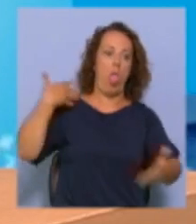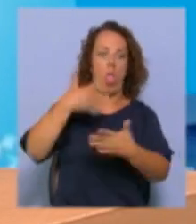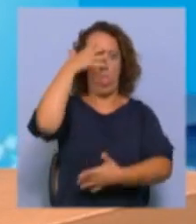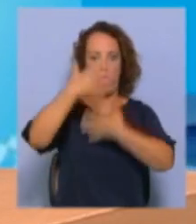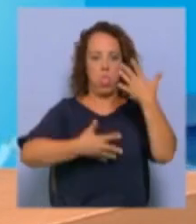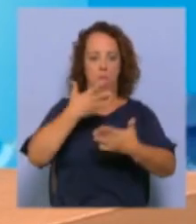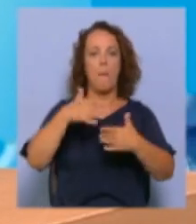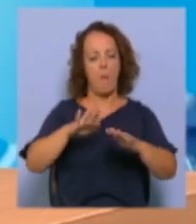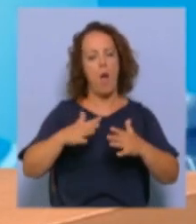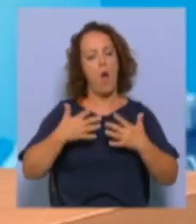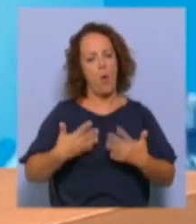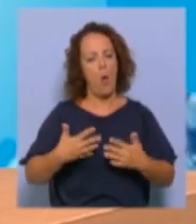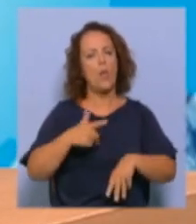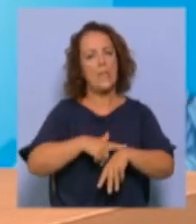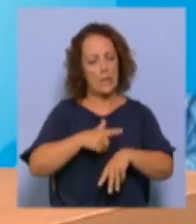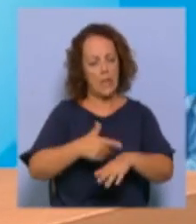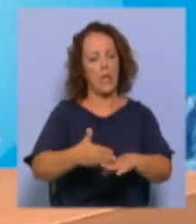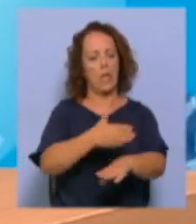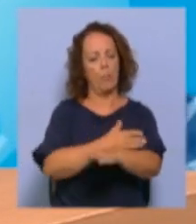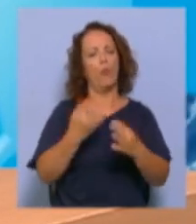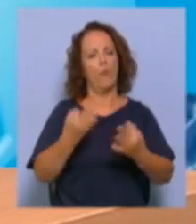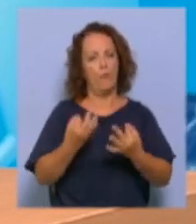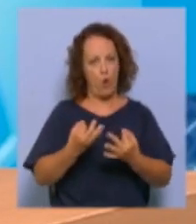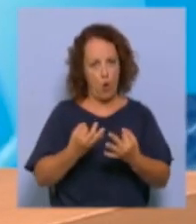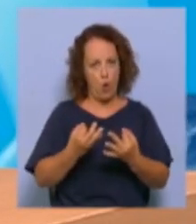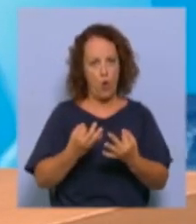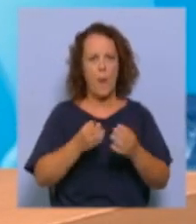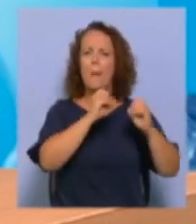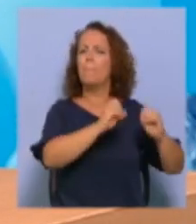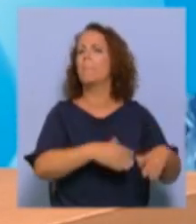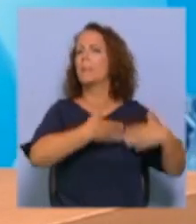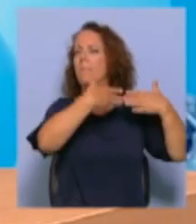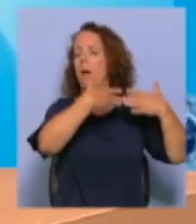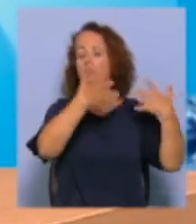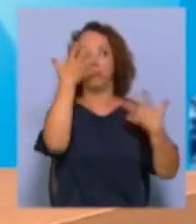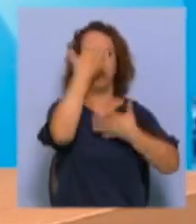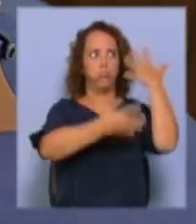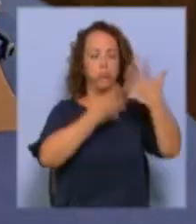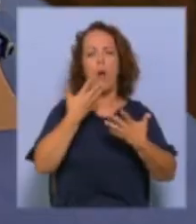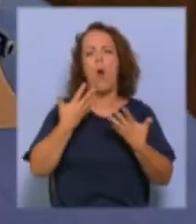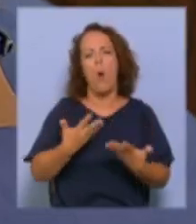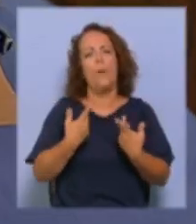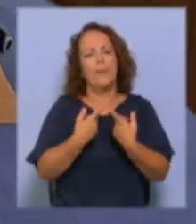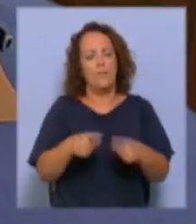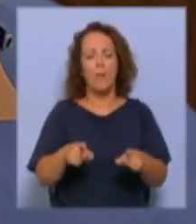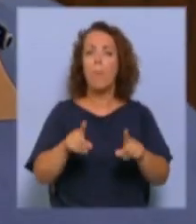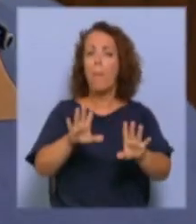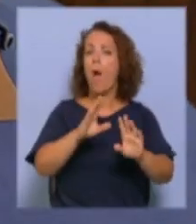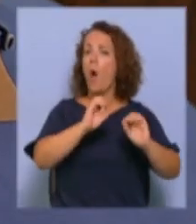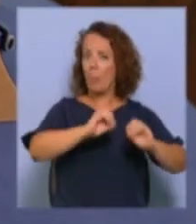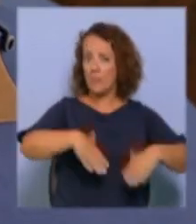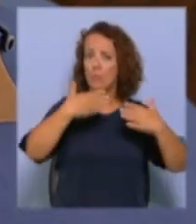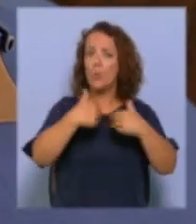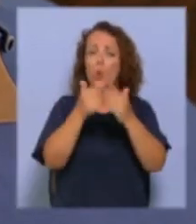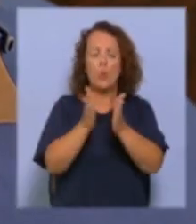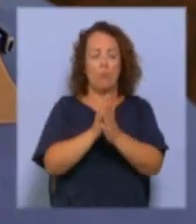convenhamos de uma forma muito mais também ponderada do que as primeiras. Mas vamos lá ver, tudo era muito estranho para